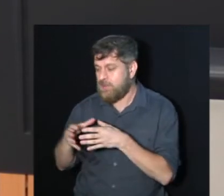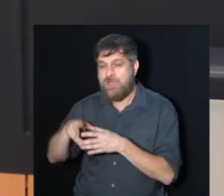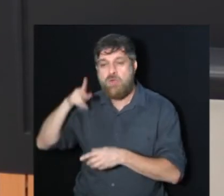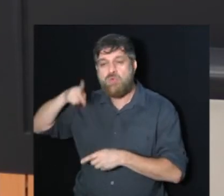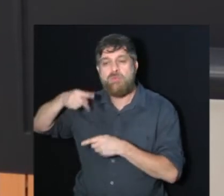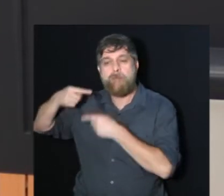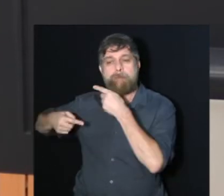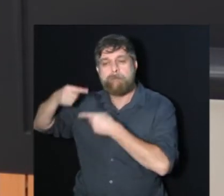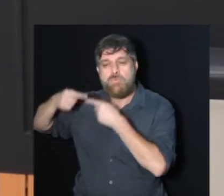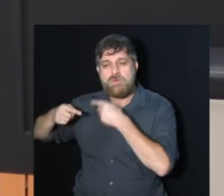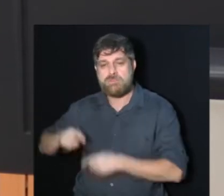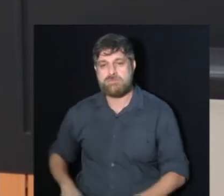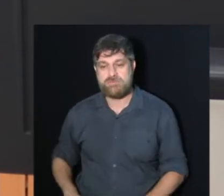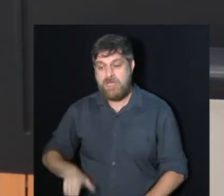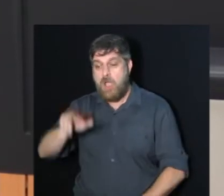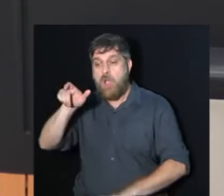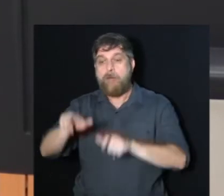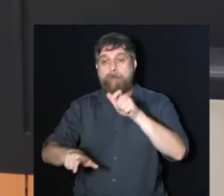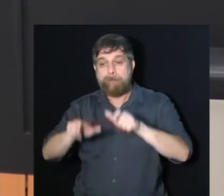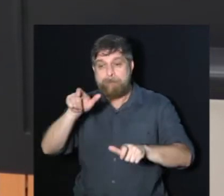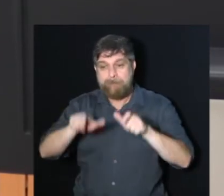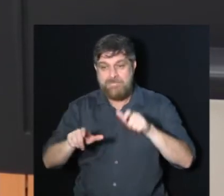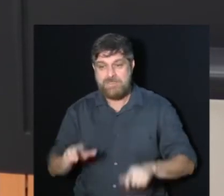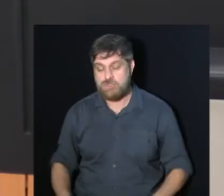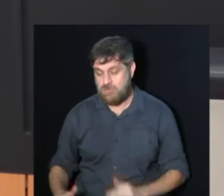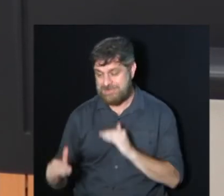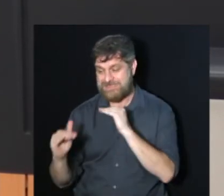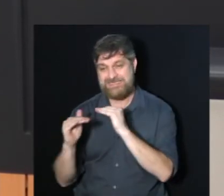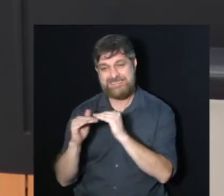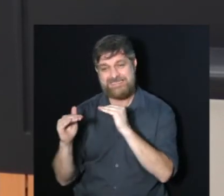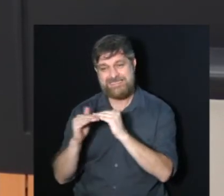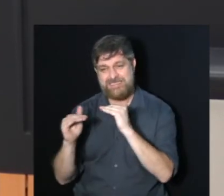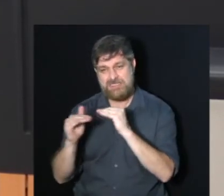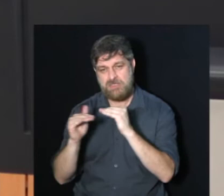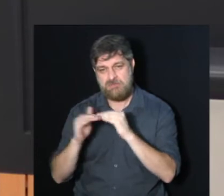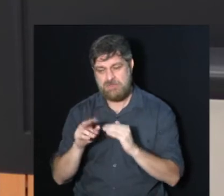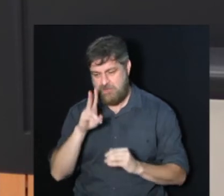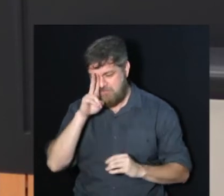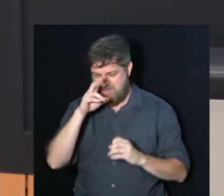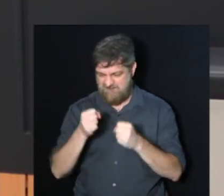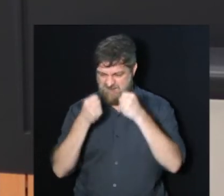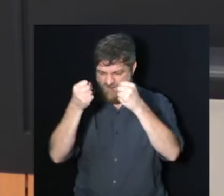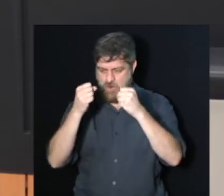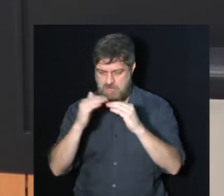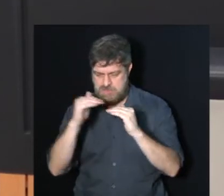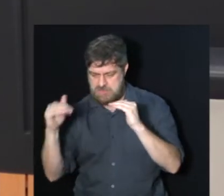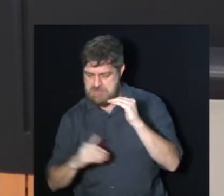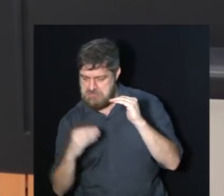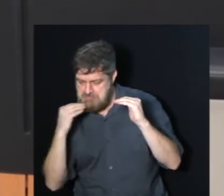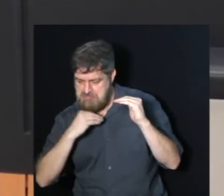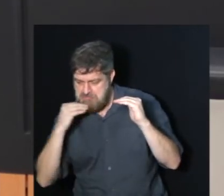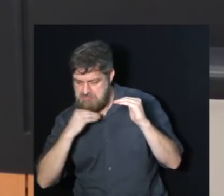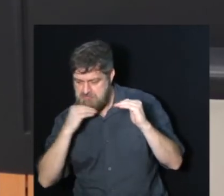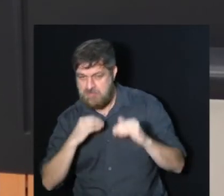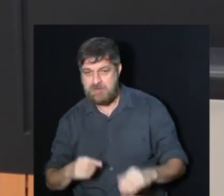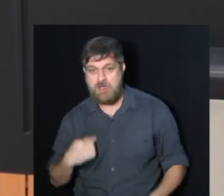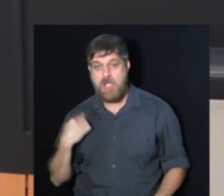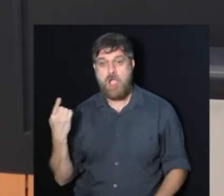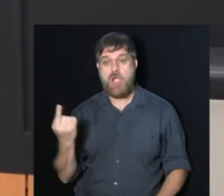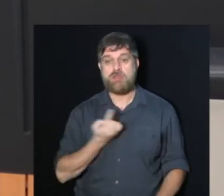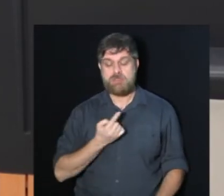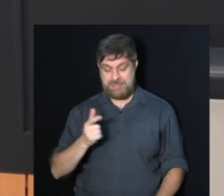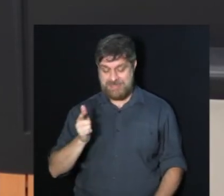um movimento de seres espirituais iguais, nem mais forte, nem mais fraco. Seres espirituais